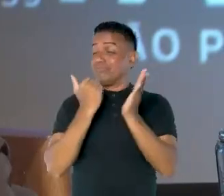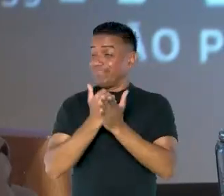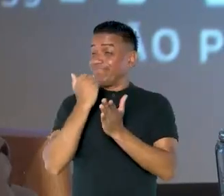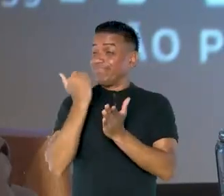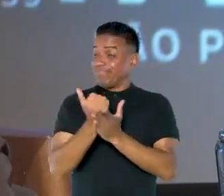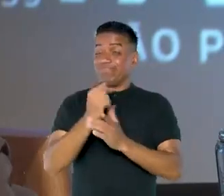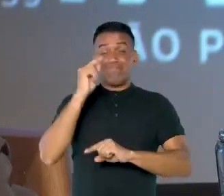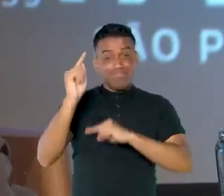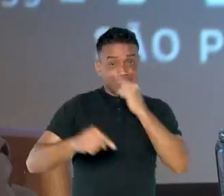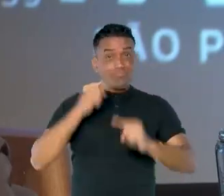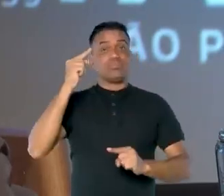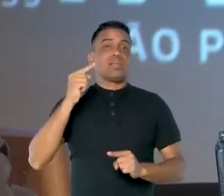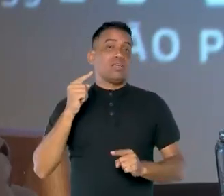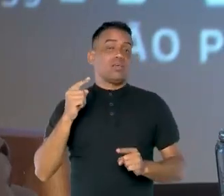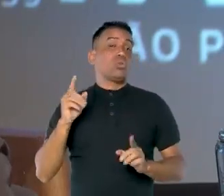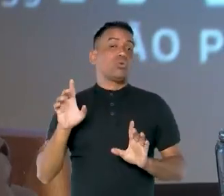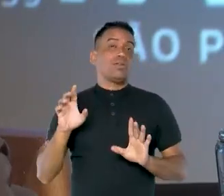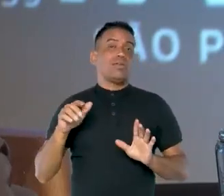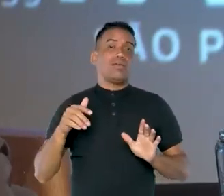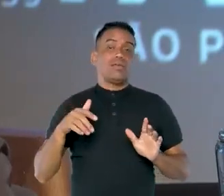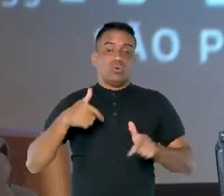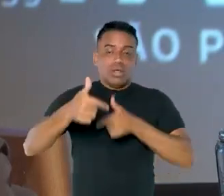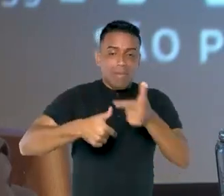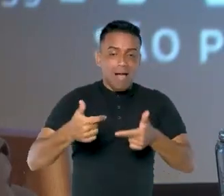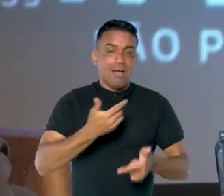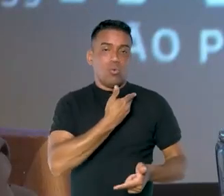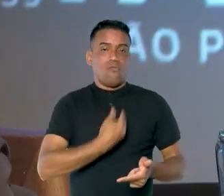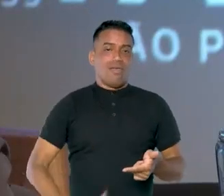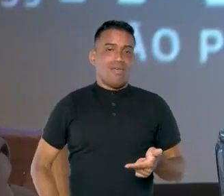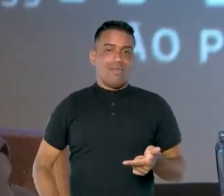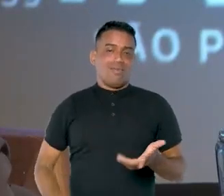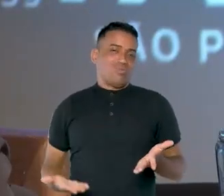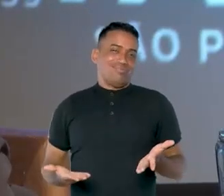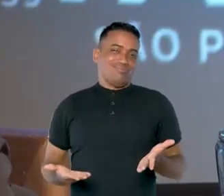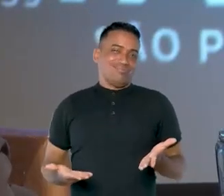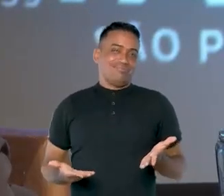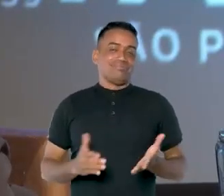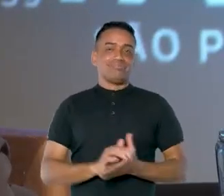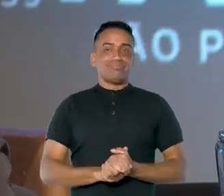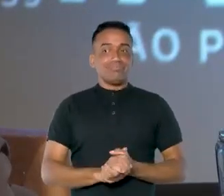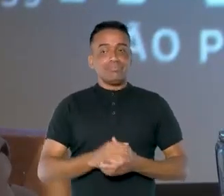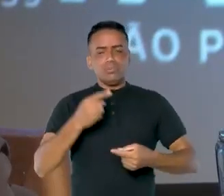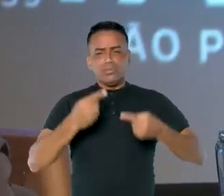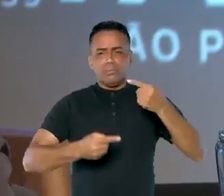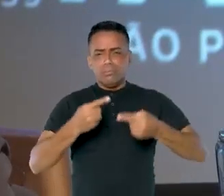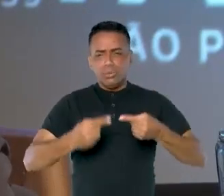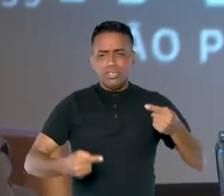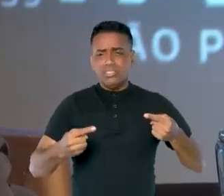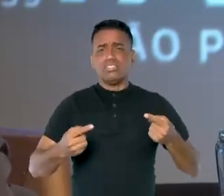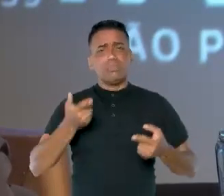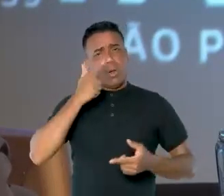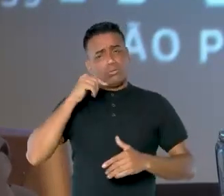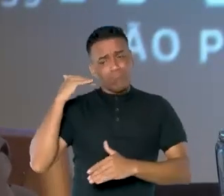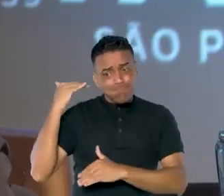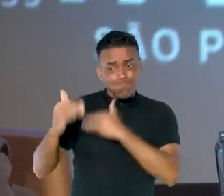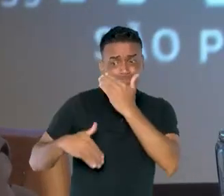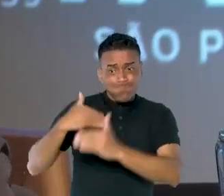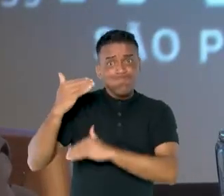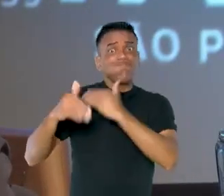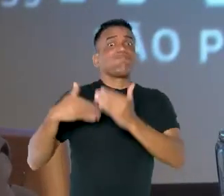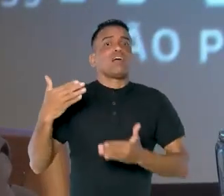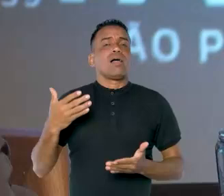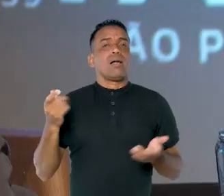que as defesas do governo. Então, para a política avançar,